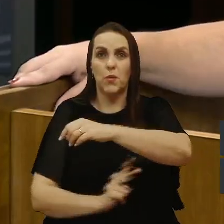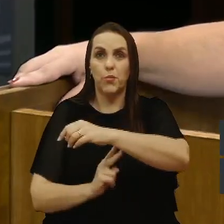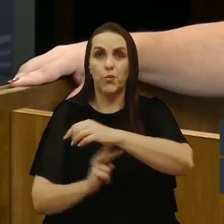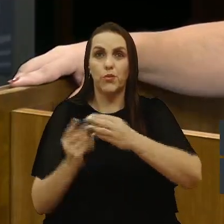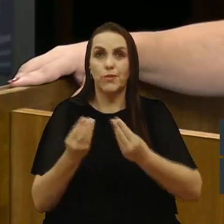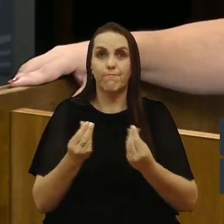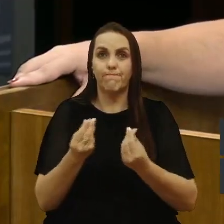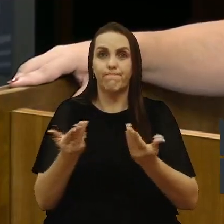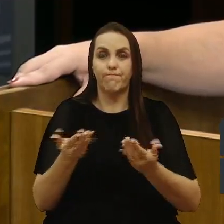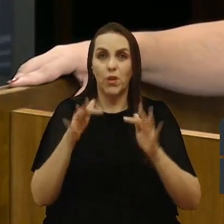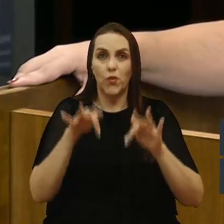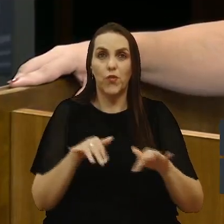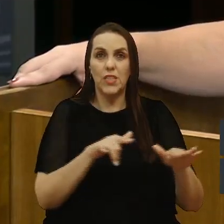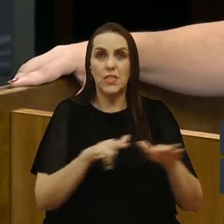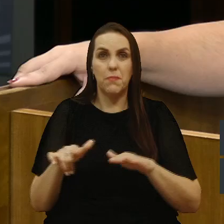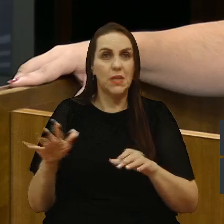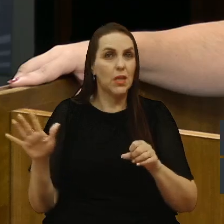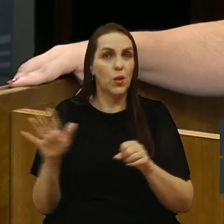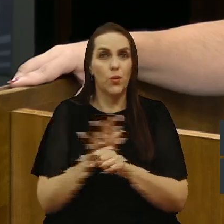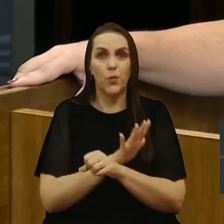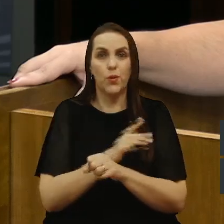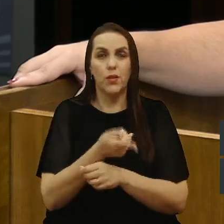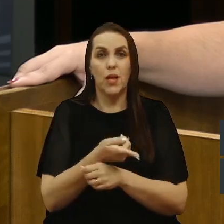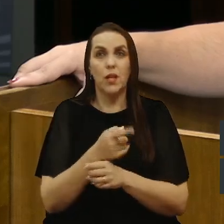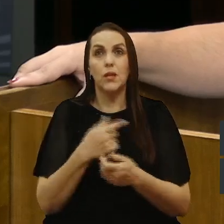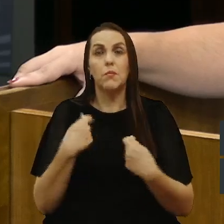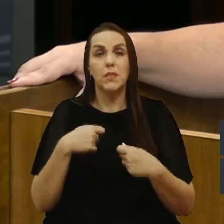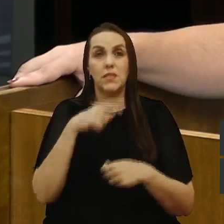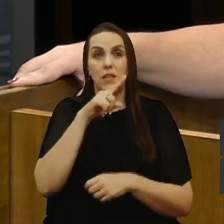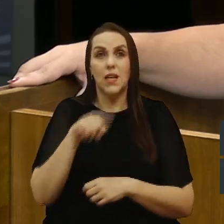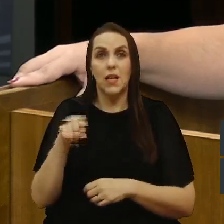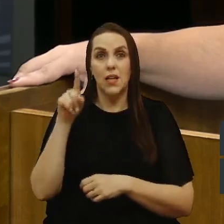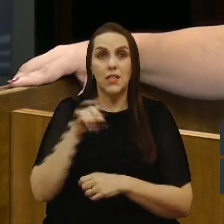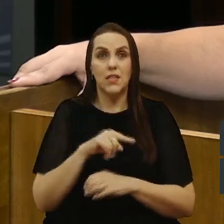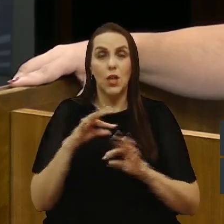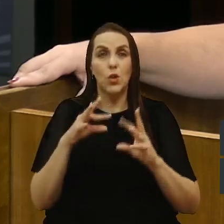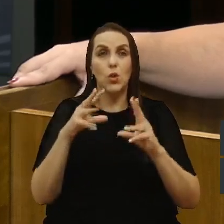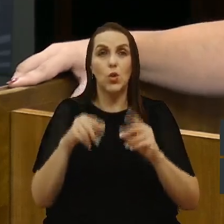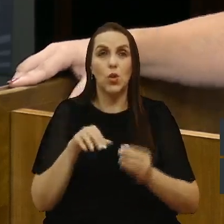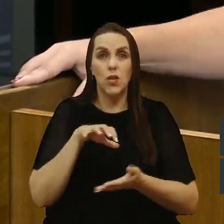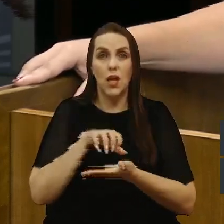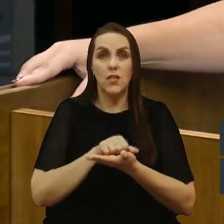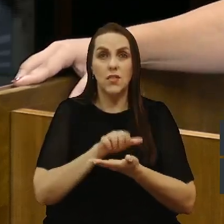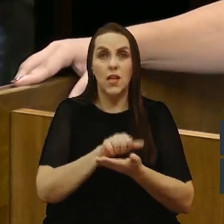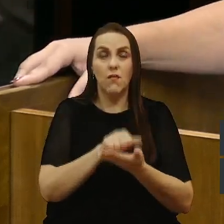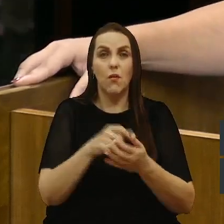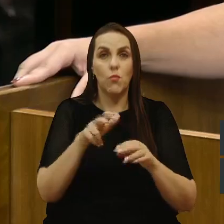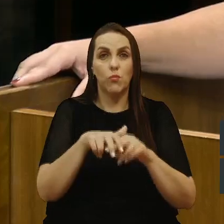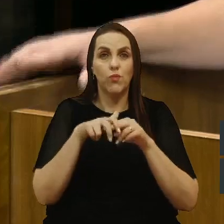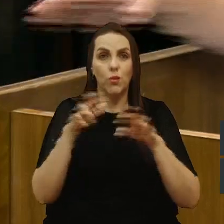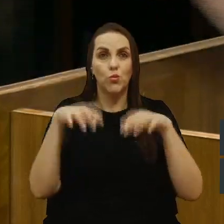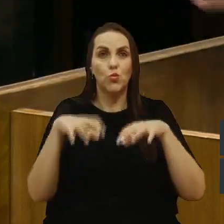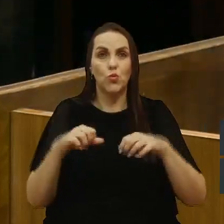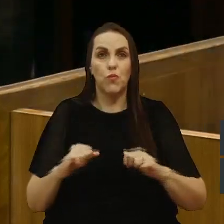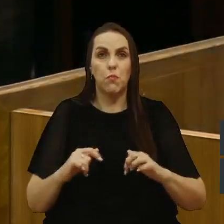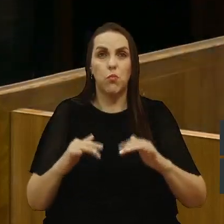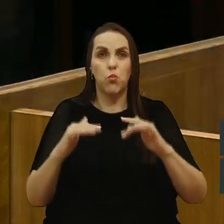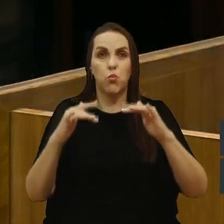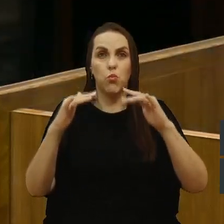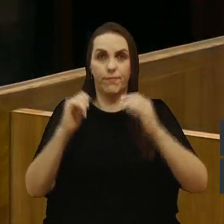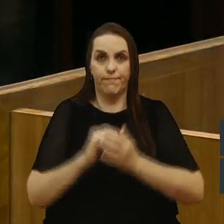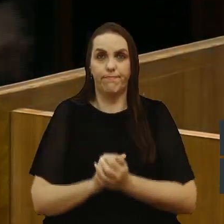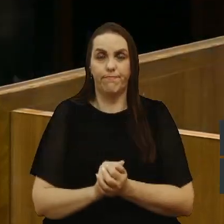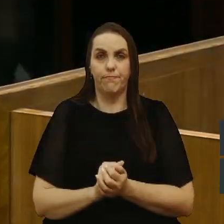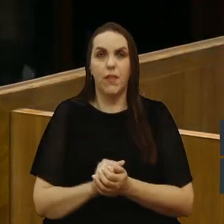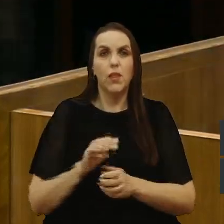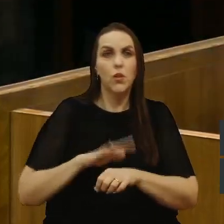semana lotado, né? E deles têm que cancelar essas reservas porque a chuva subiu. Desde a